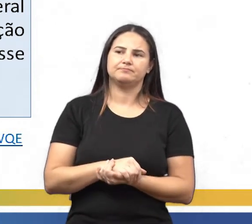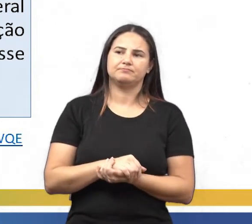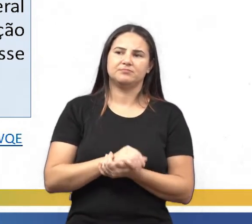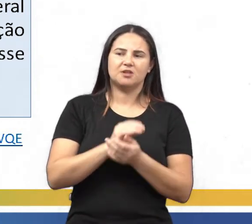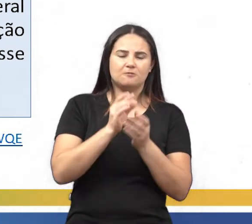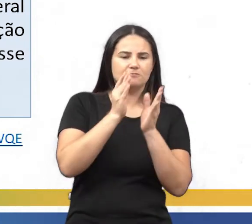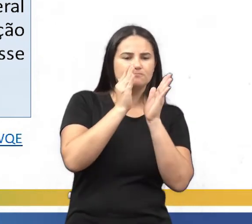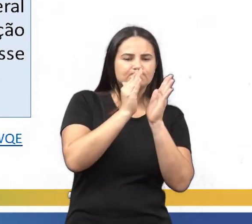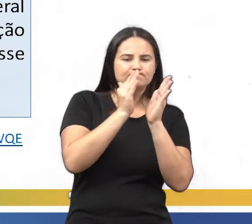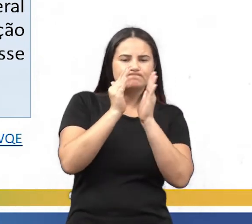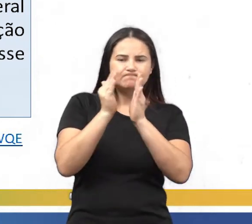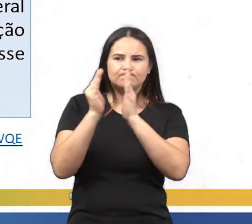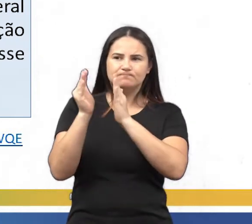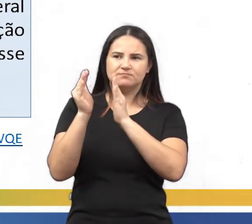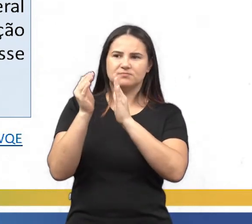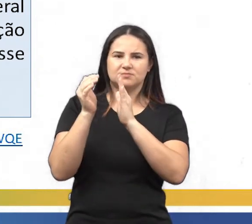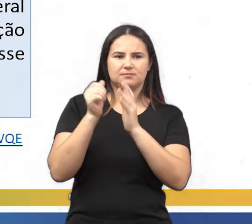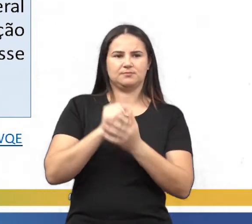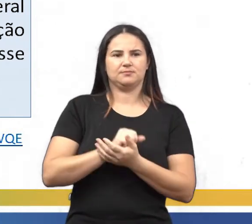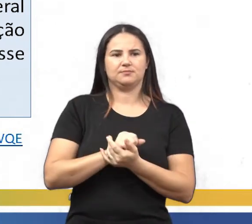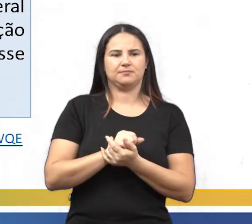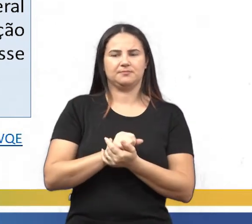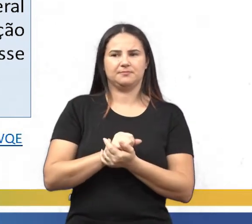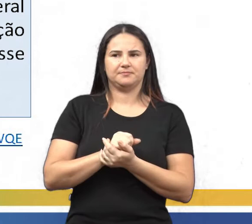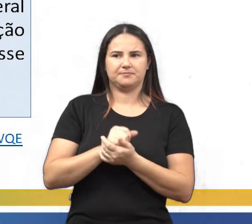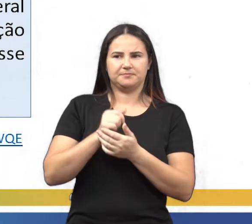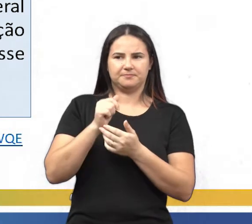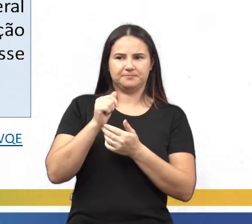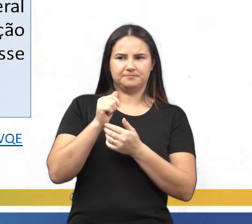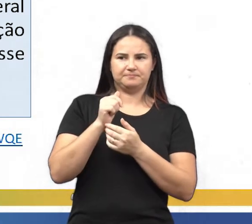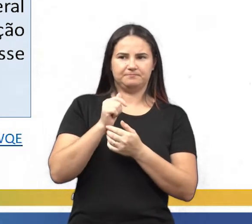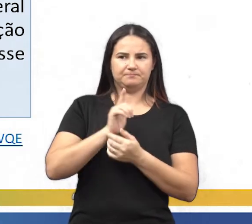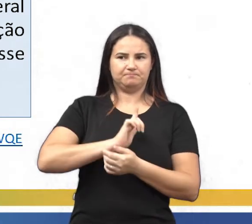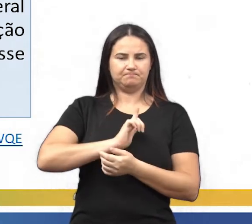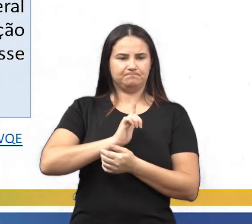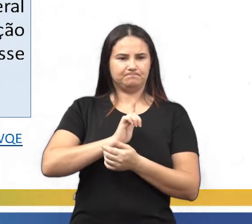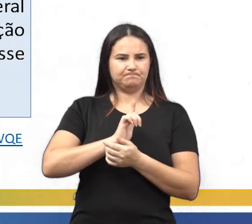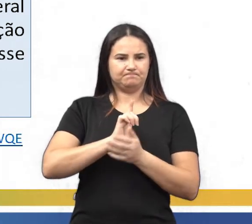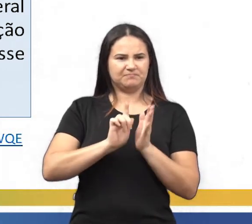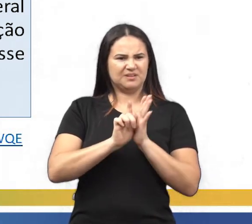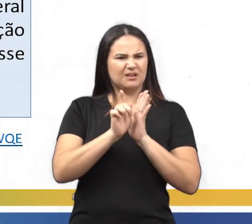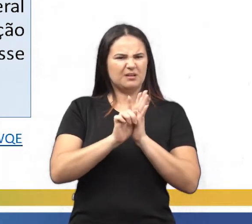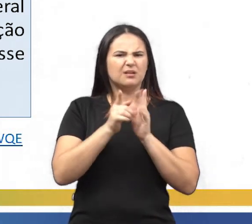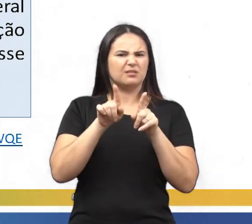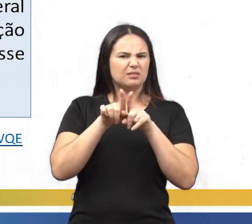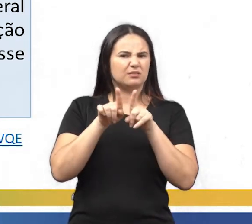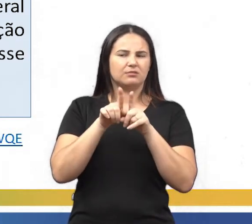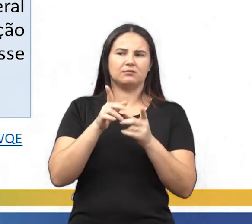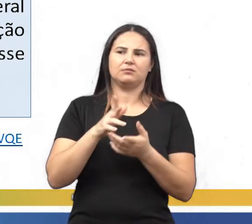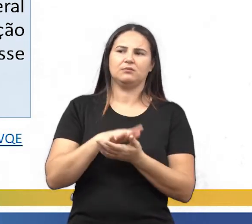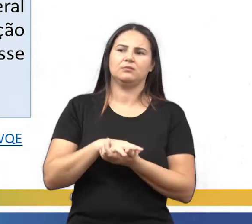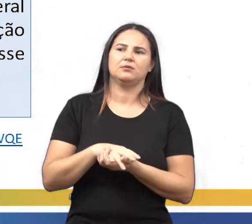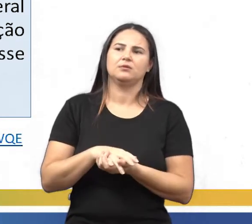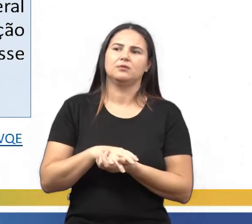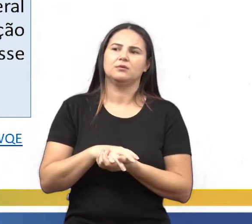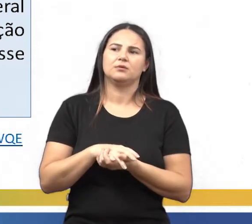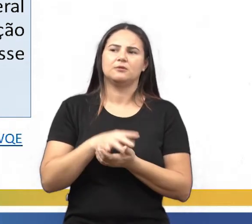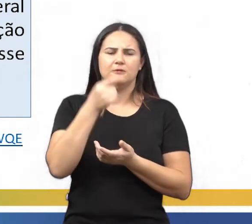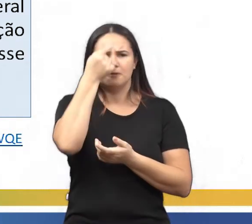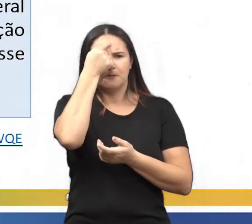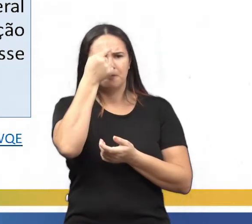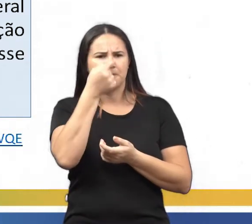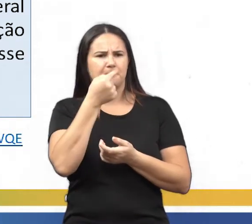gramatical, etimologia, etc., na mesma ou em outra língua. Essa imagem aqui é